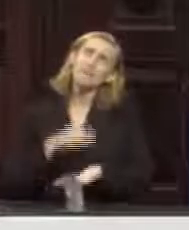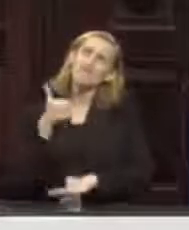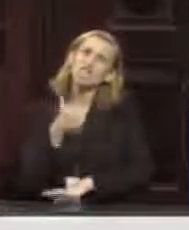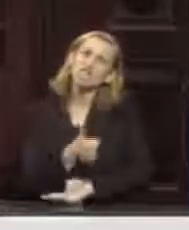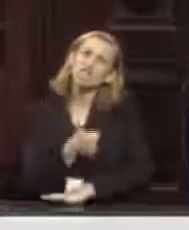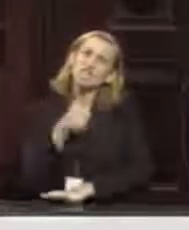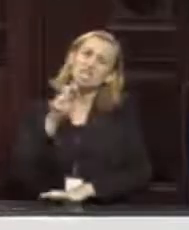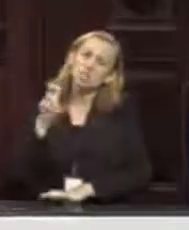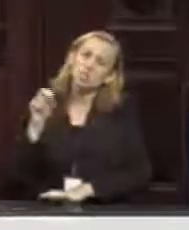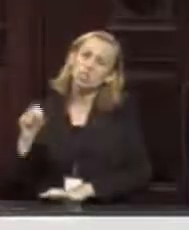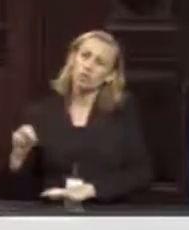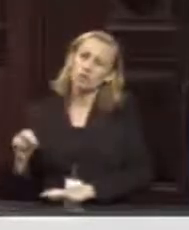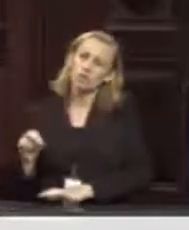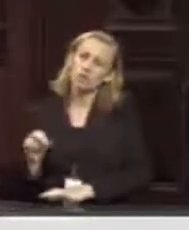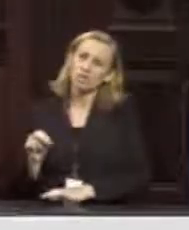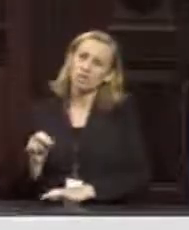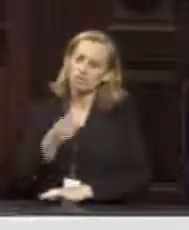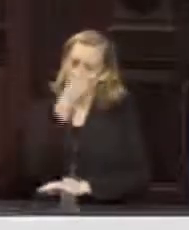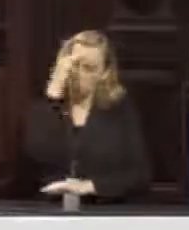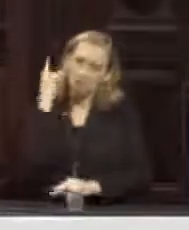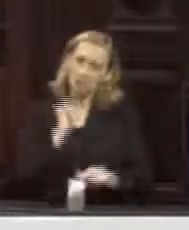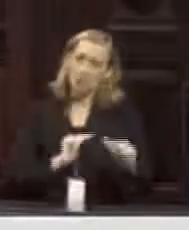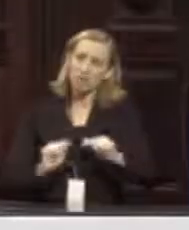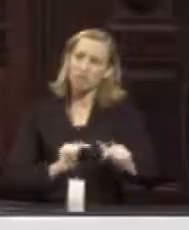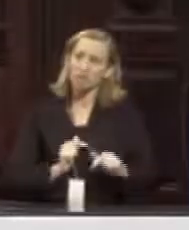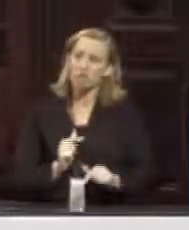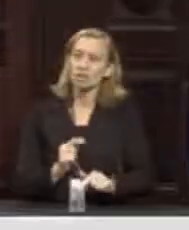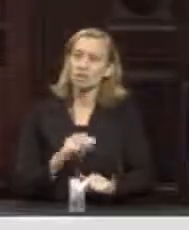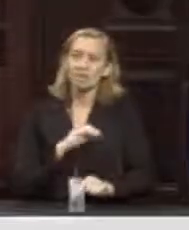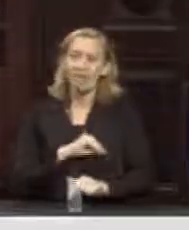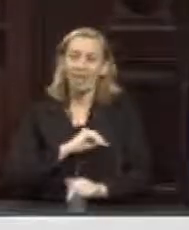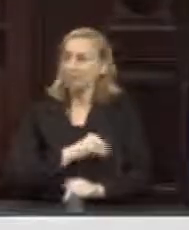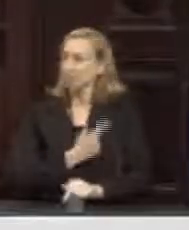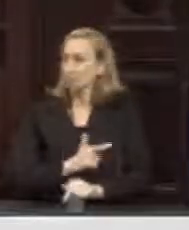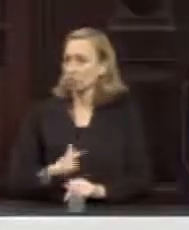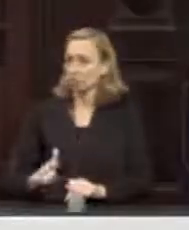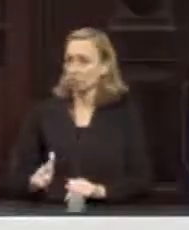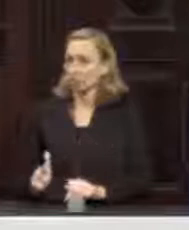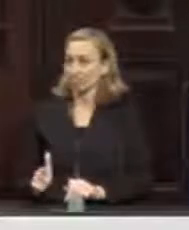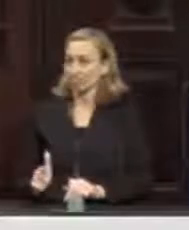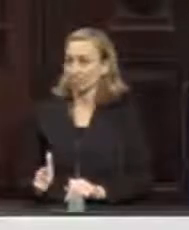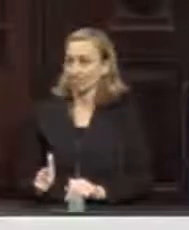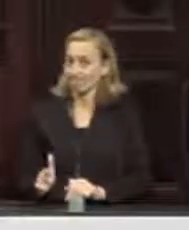mil servidores estão aí sem receber em dia ainda.